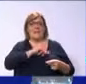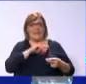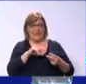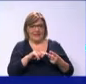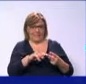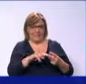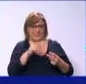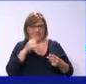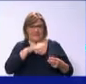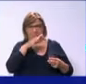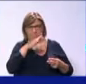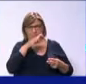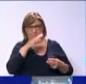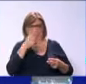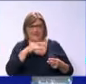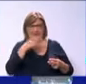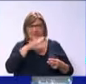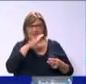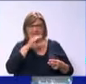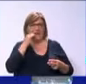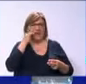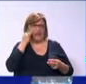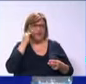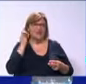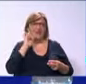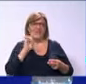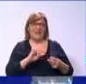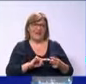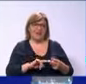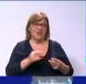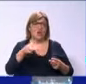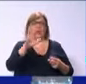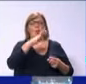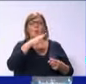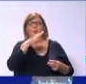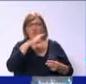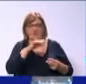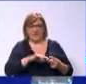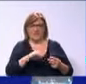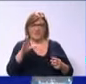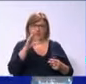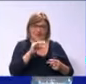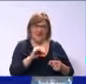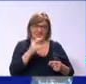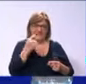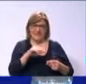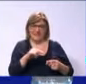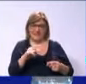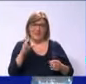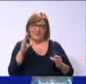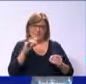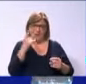aqui ensinou em situações não estão aqui afirmações graves com datas onde elas foram ditas mais tem aqui ainda